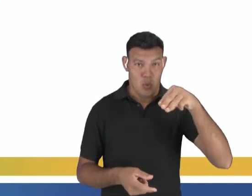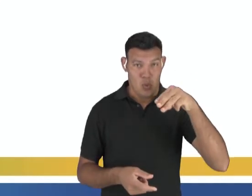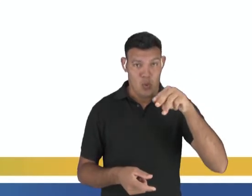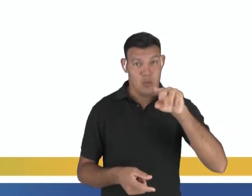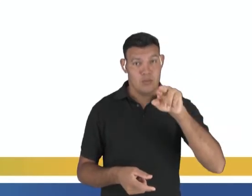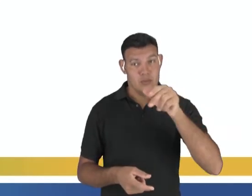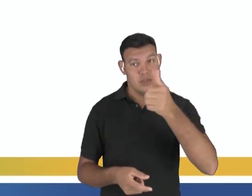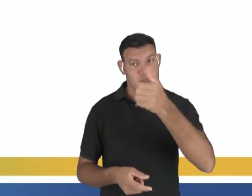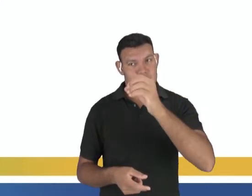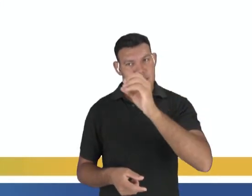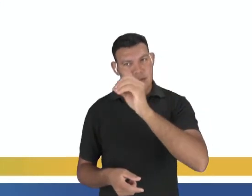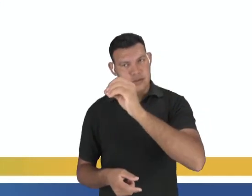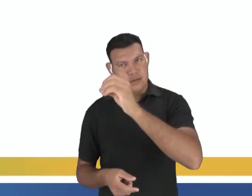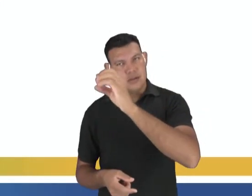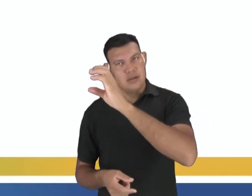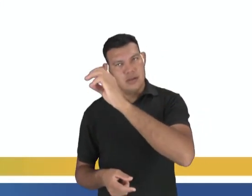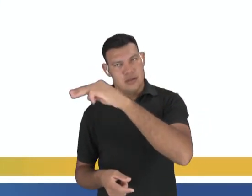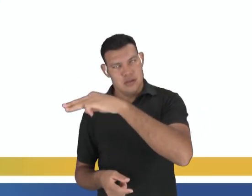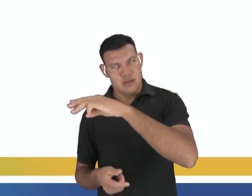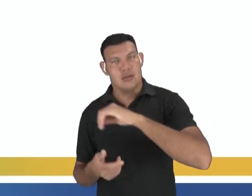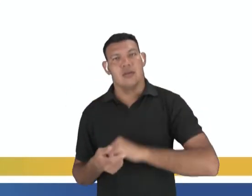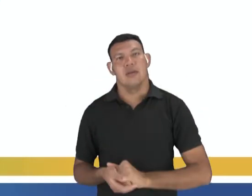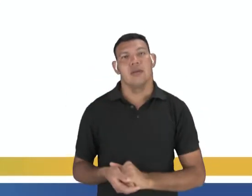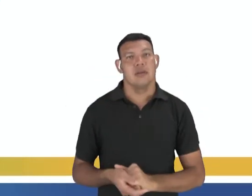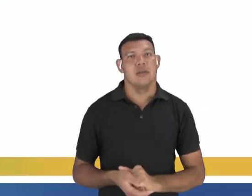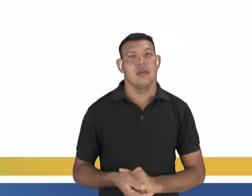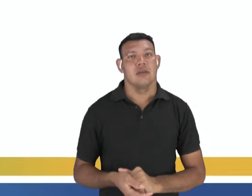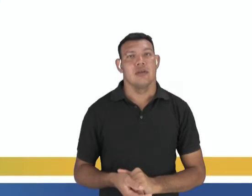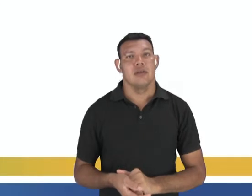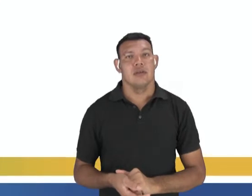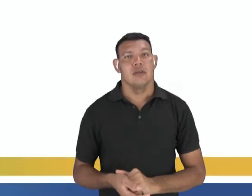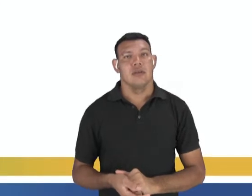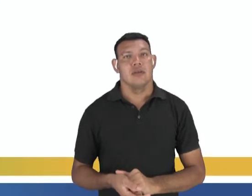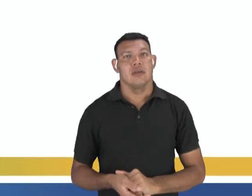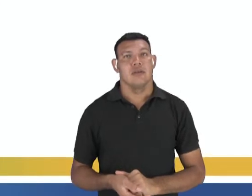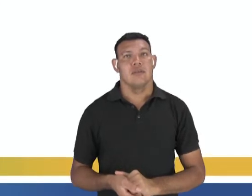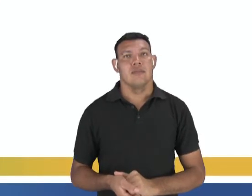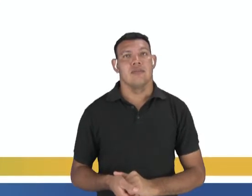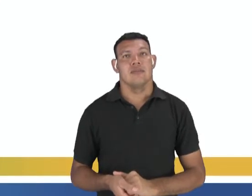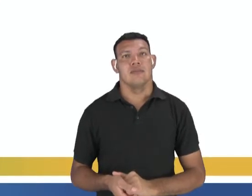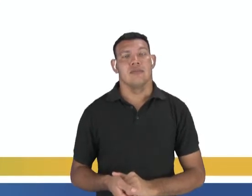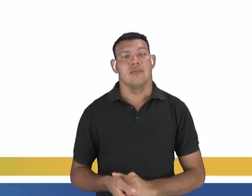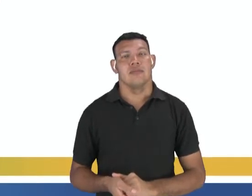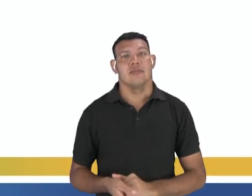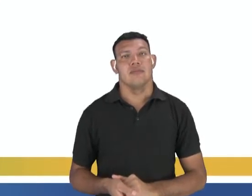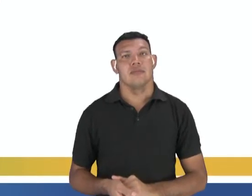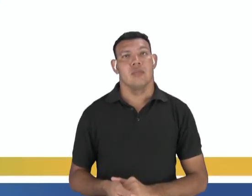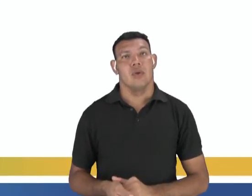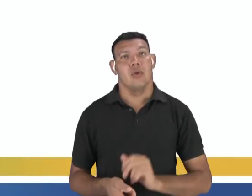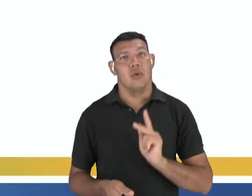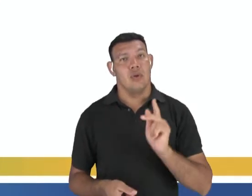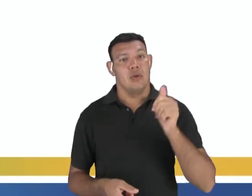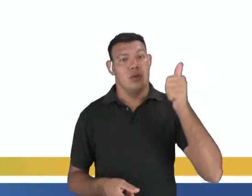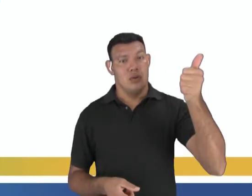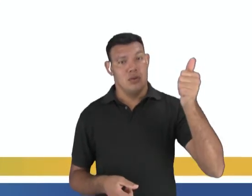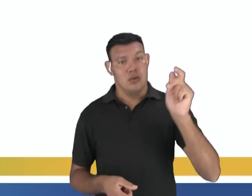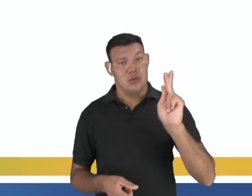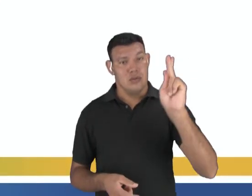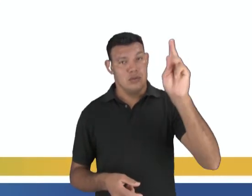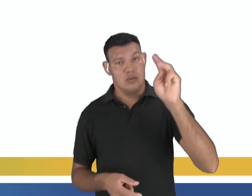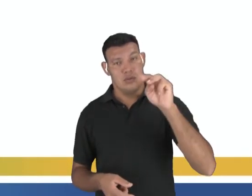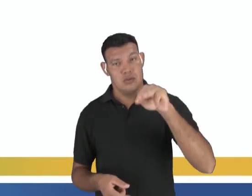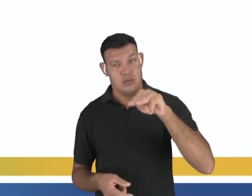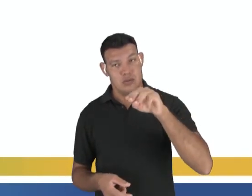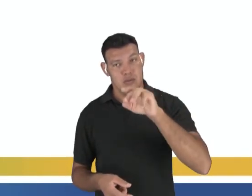100 centímetros em um metro nós temos mil milímetros há em 1 km nós temos mil metros e assim por